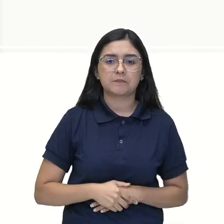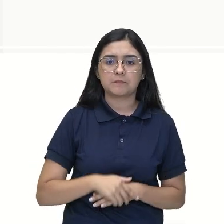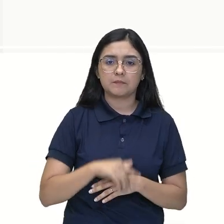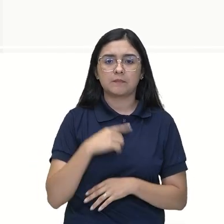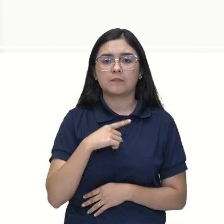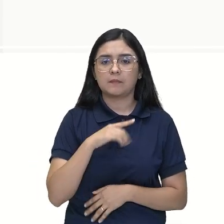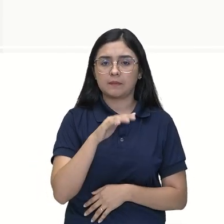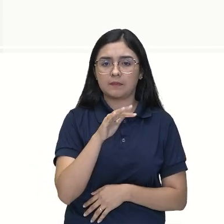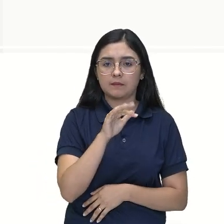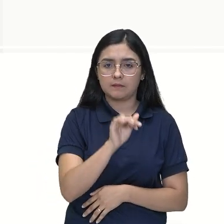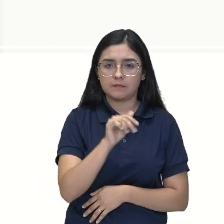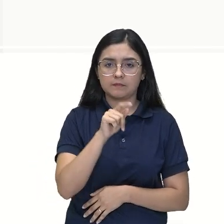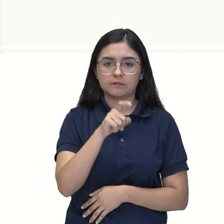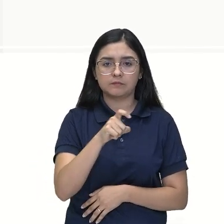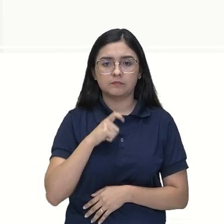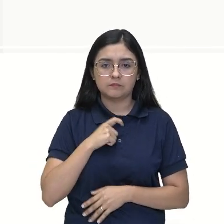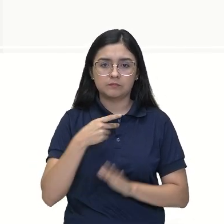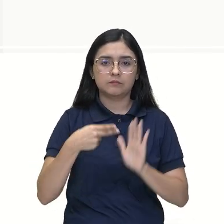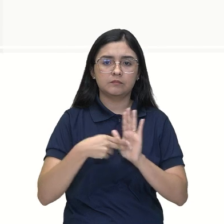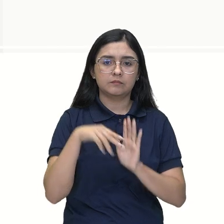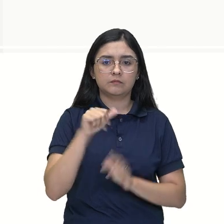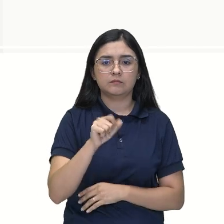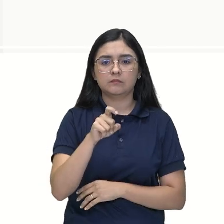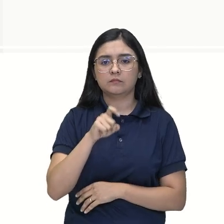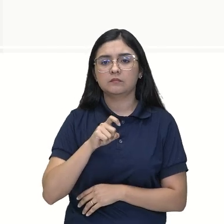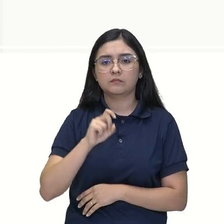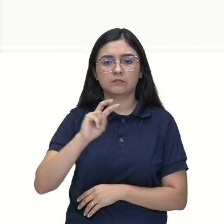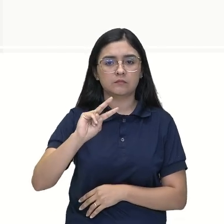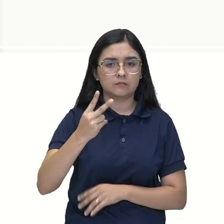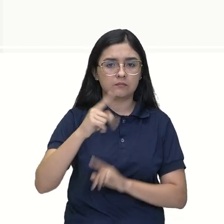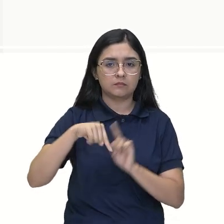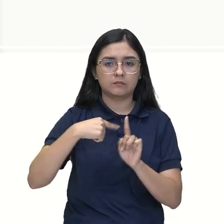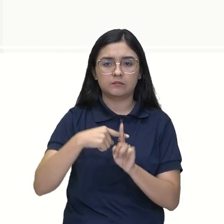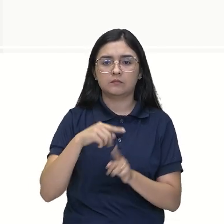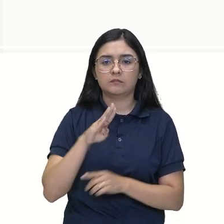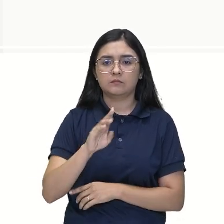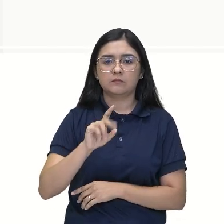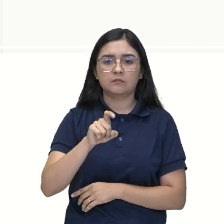x igual a ax ao quadrado mais bx mais c.